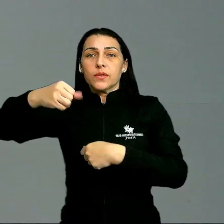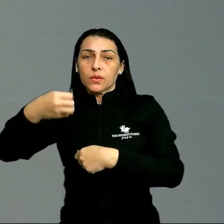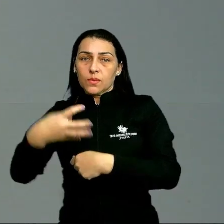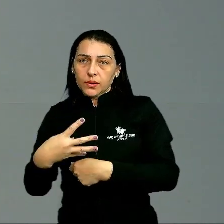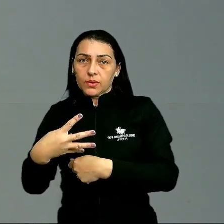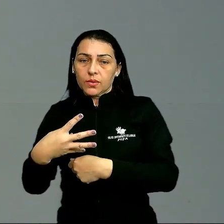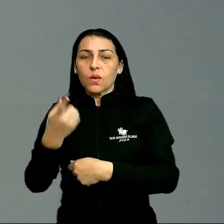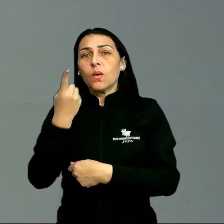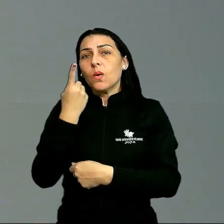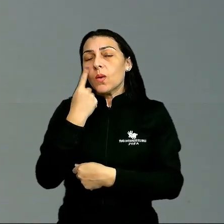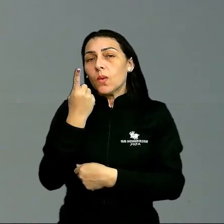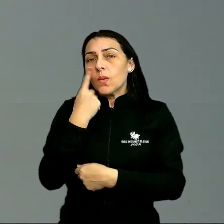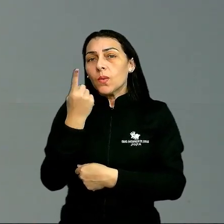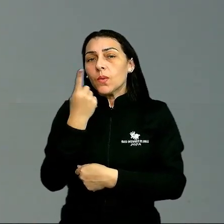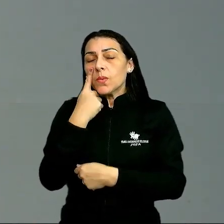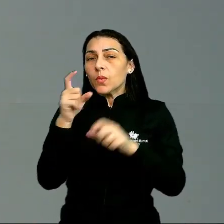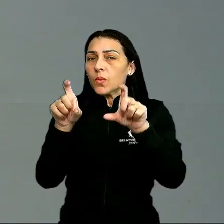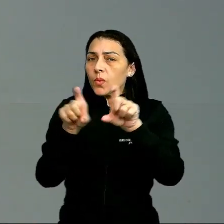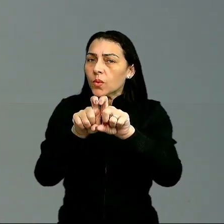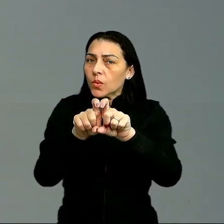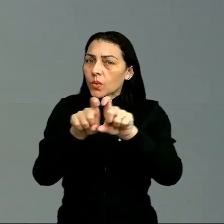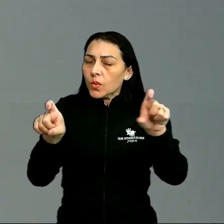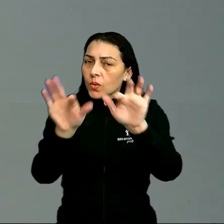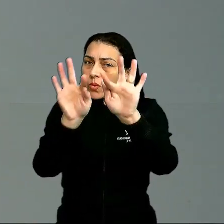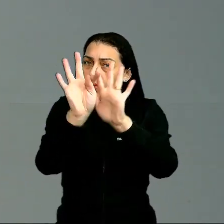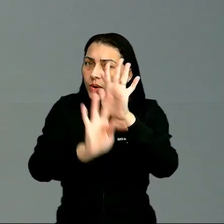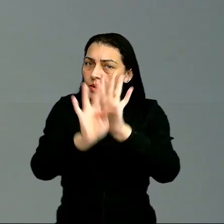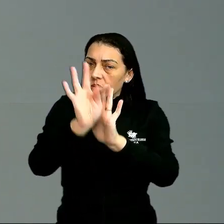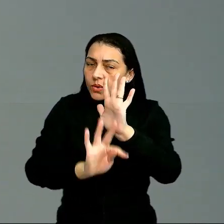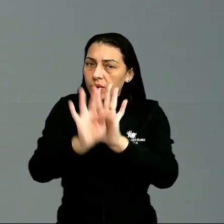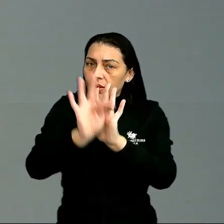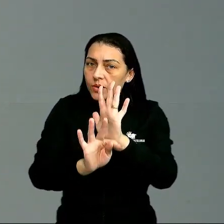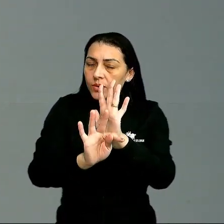1994. Observe que o trecho do texto,